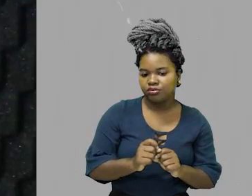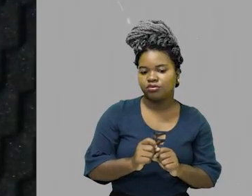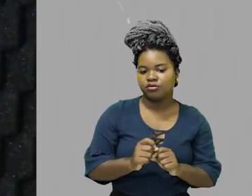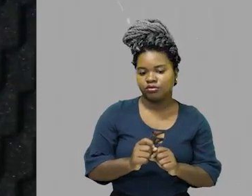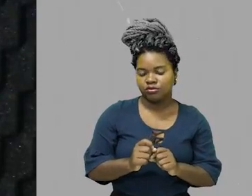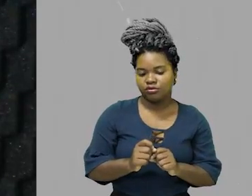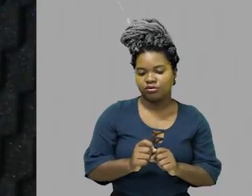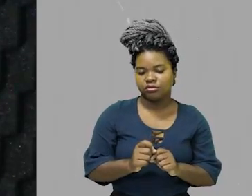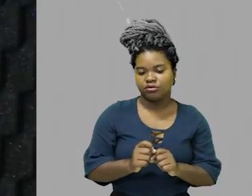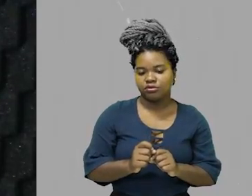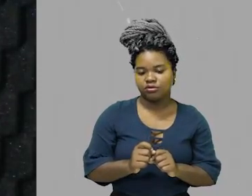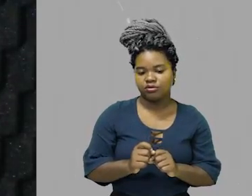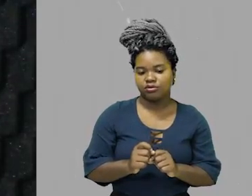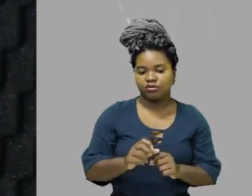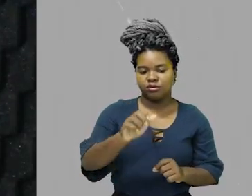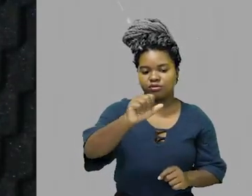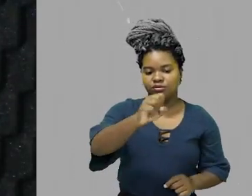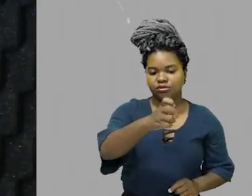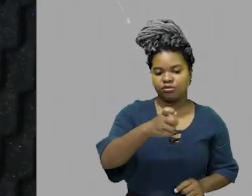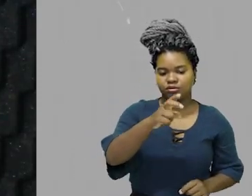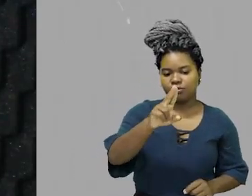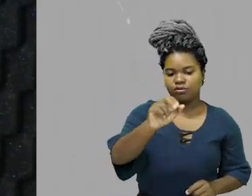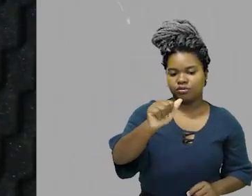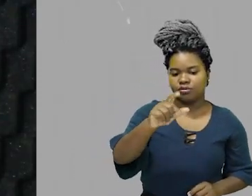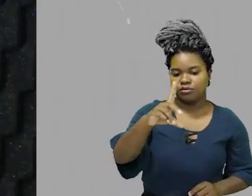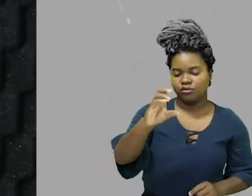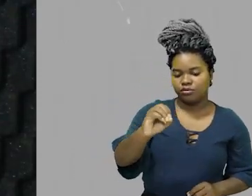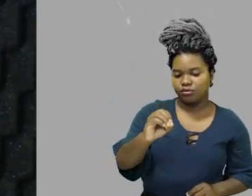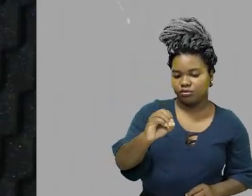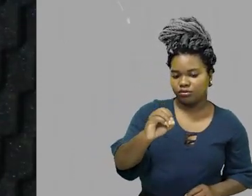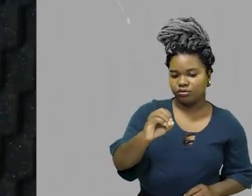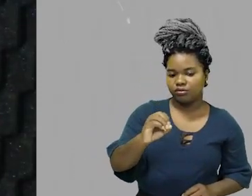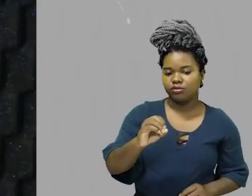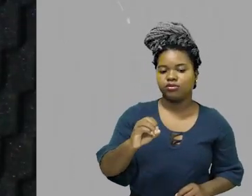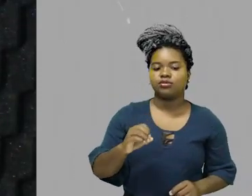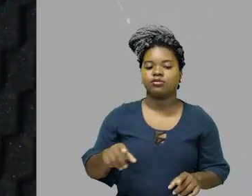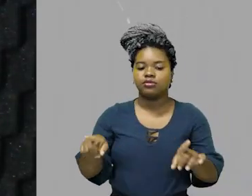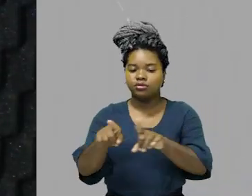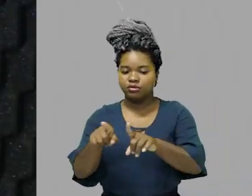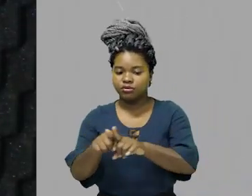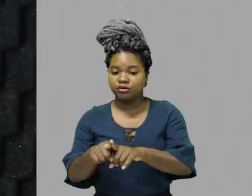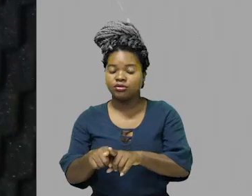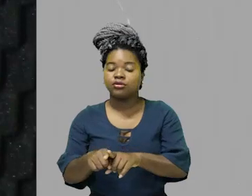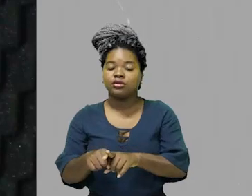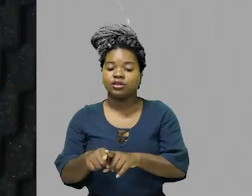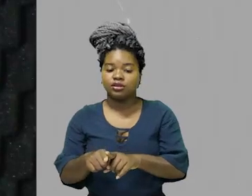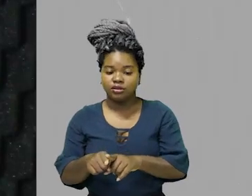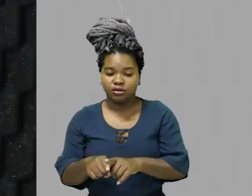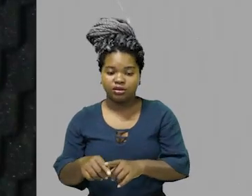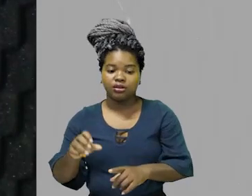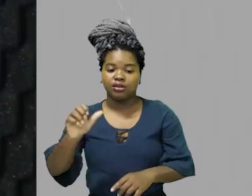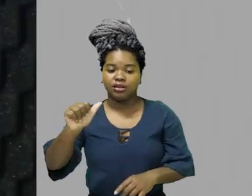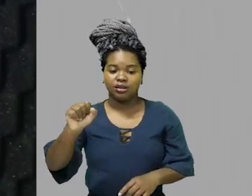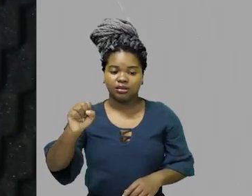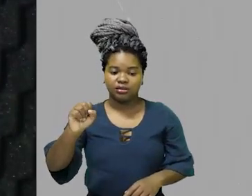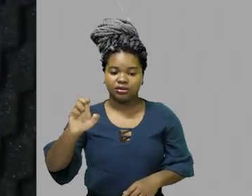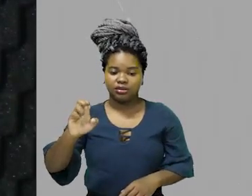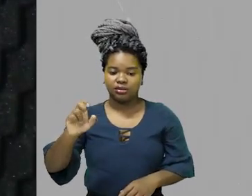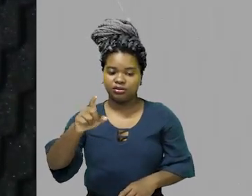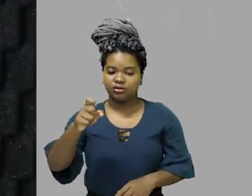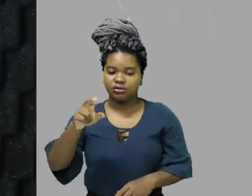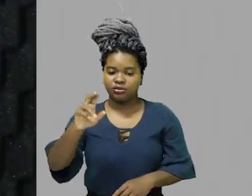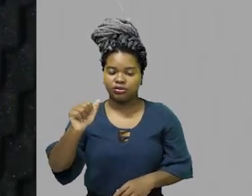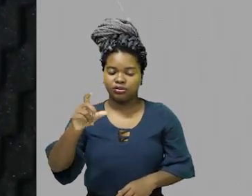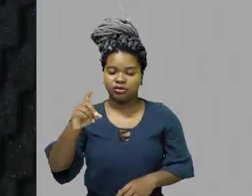determinada época do período de vida de uma planta em que ela se reproduz de maneira assexuada. Ou seja, ela se reproduz sexuada em